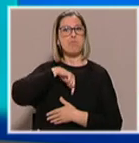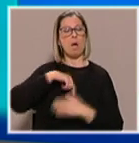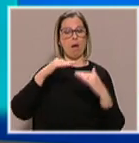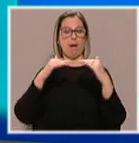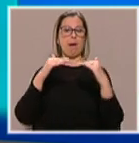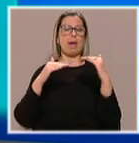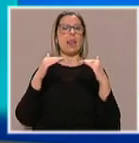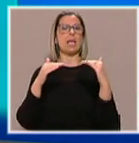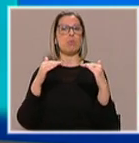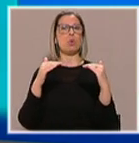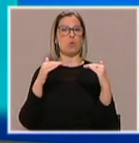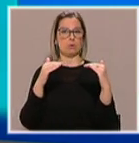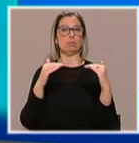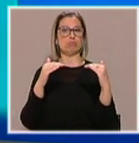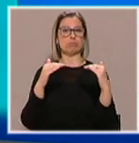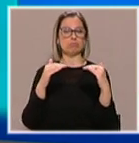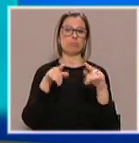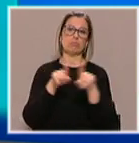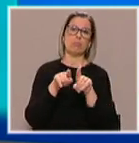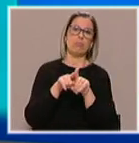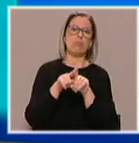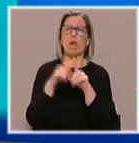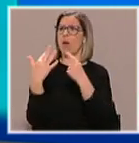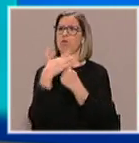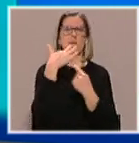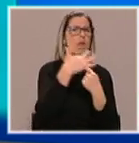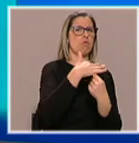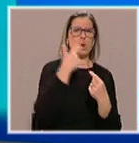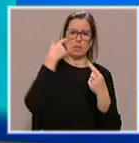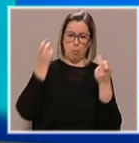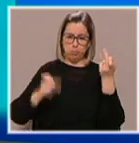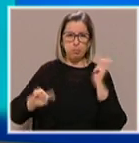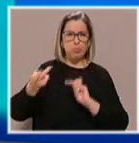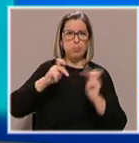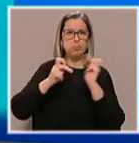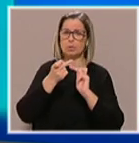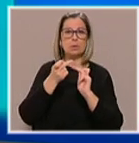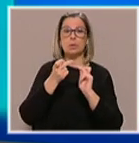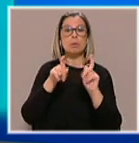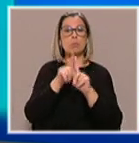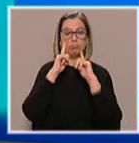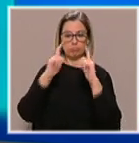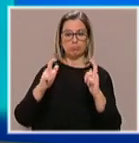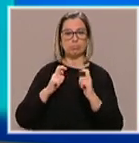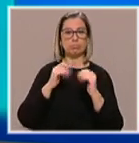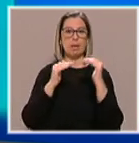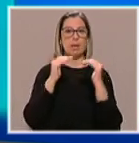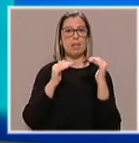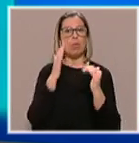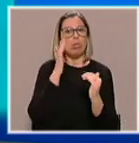nosso organismo, independentemente de todas as variações que possam ocorrer a nível